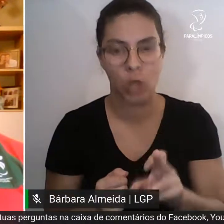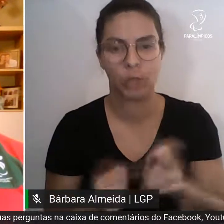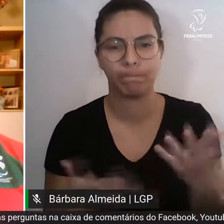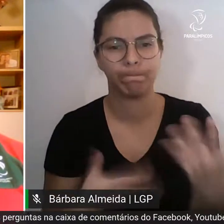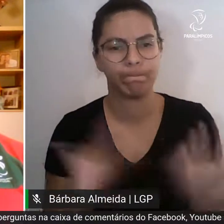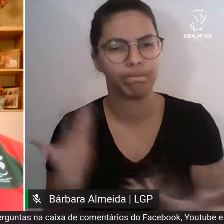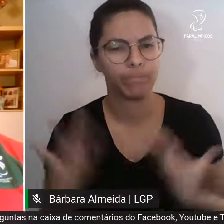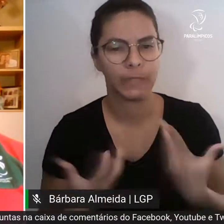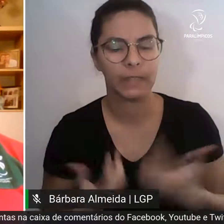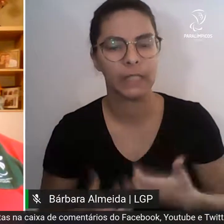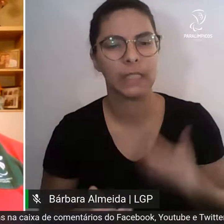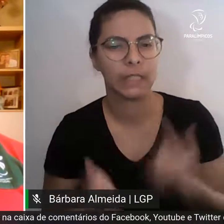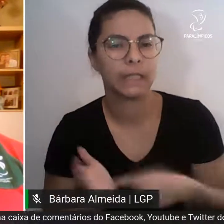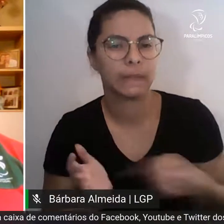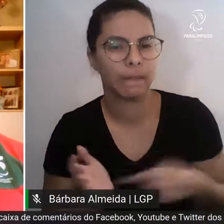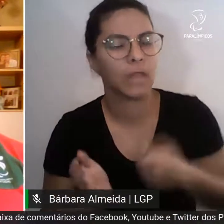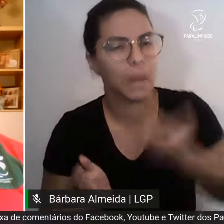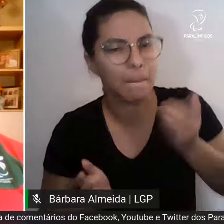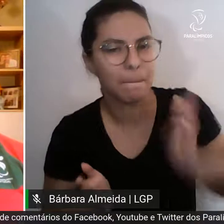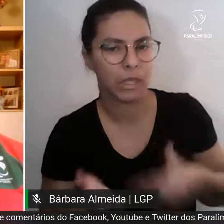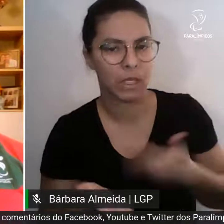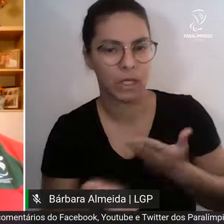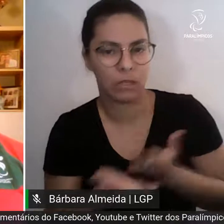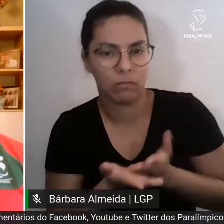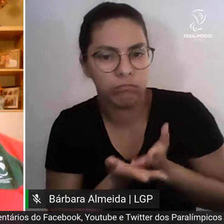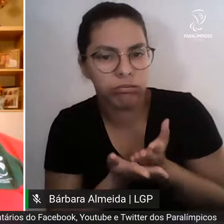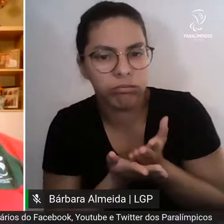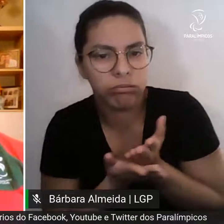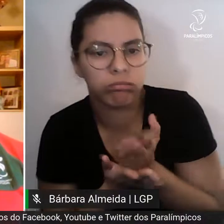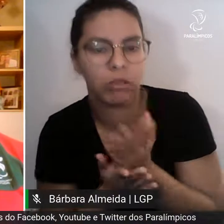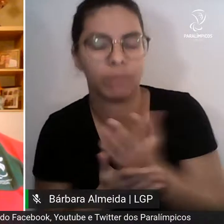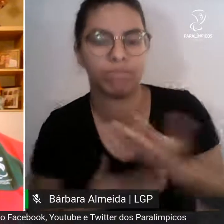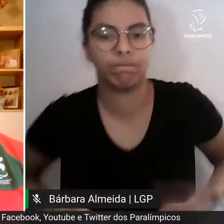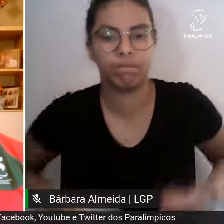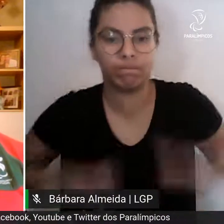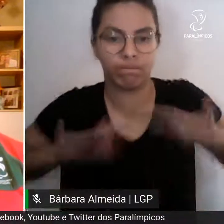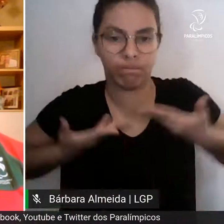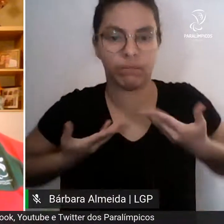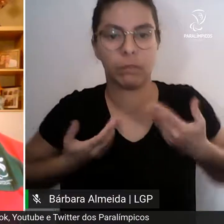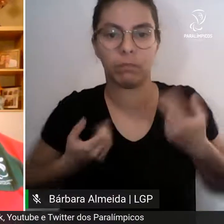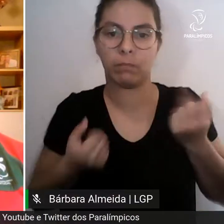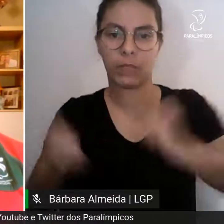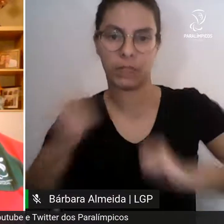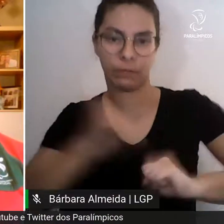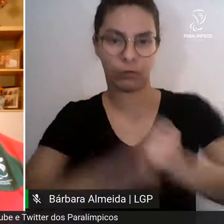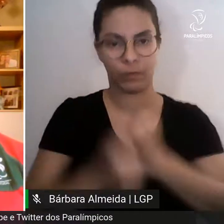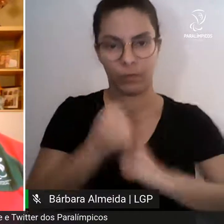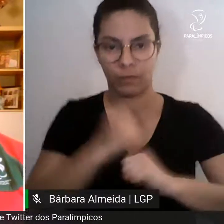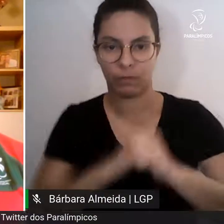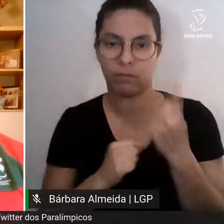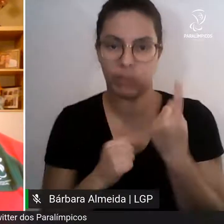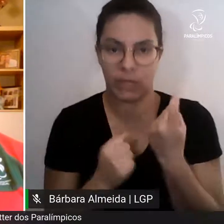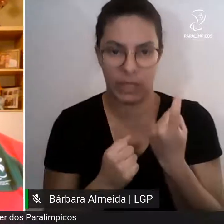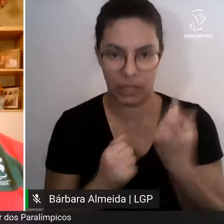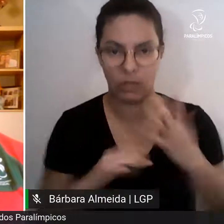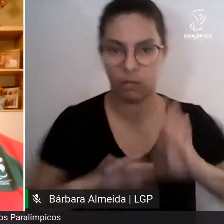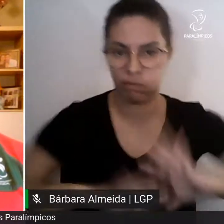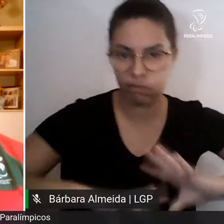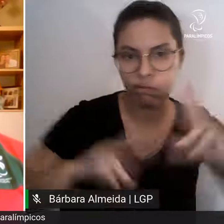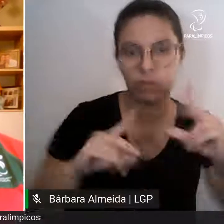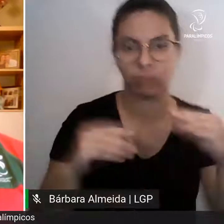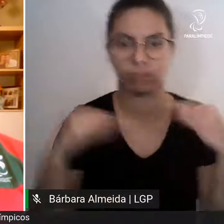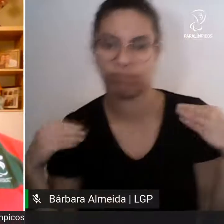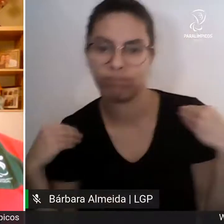a desenvolver a parte superior do corpo, os membros superiores, o tronco, para o